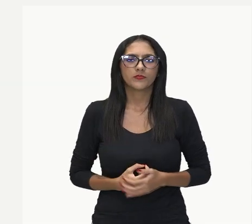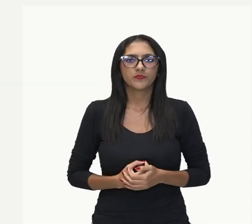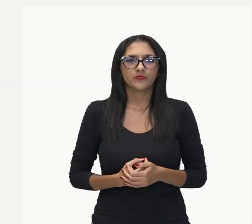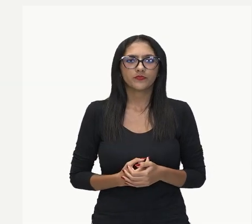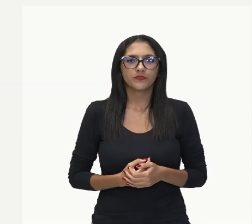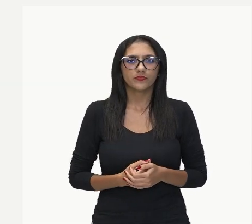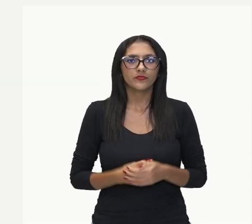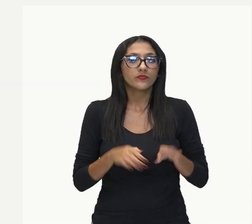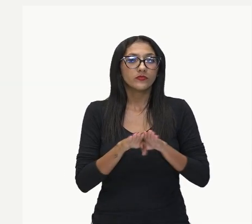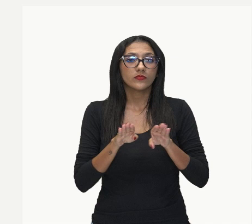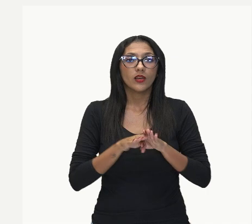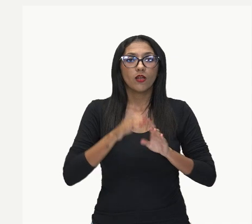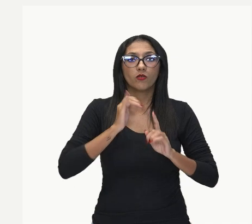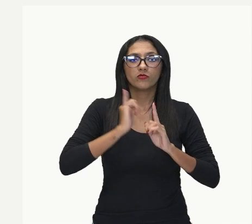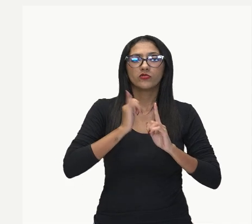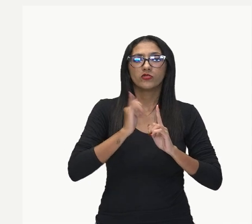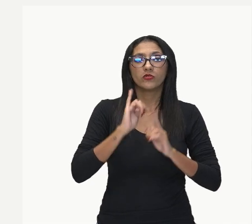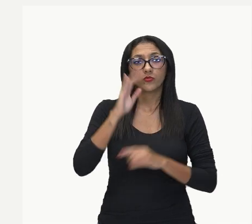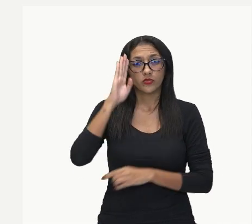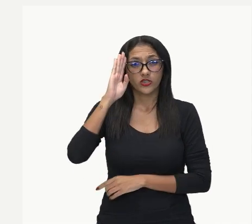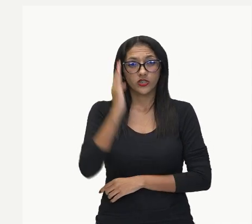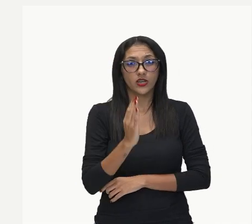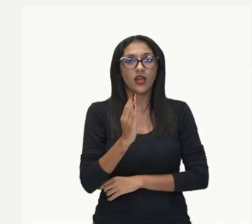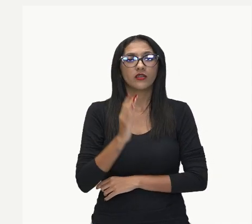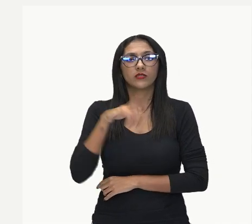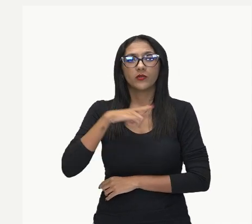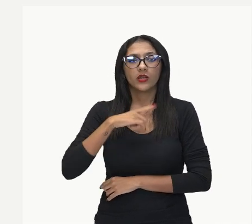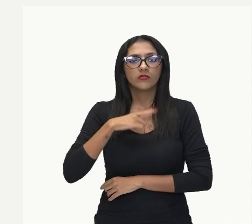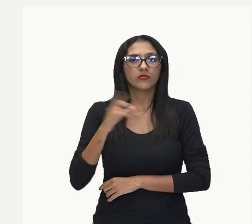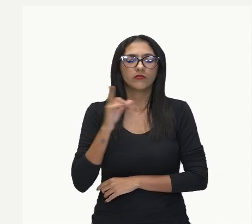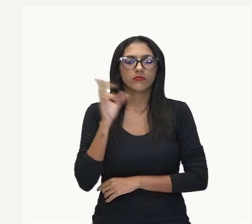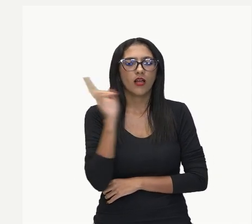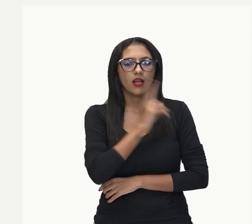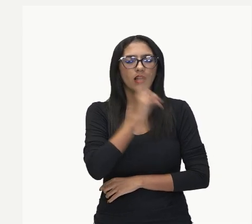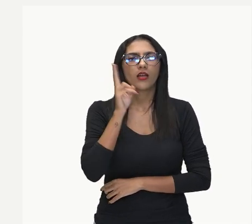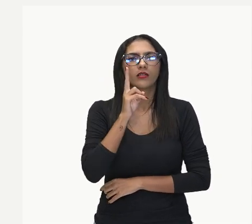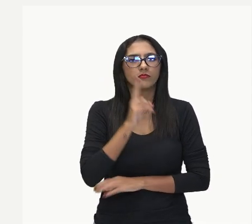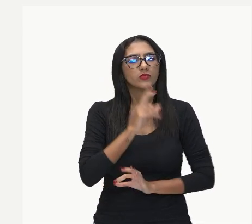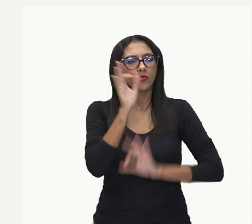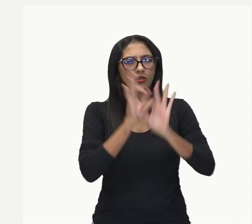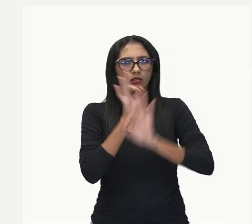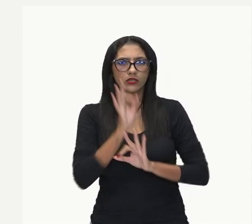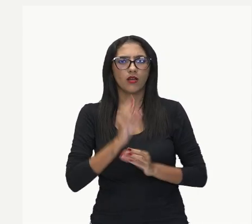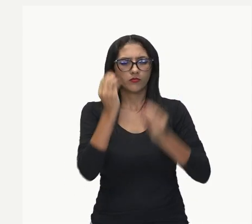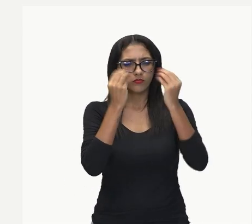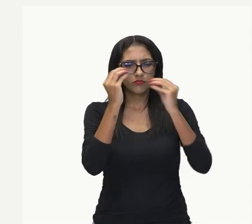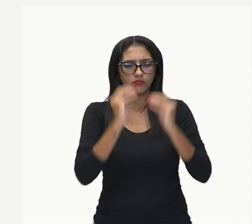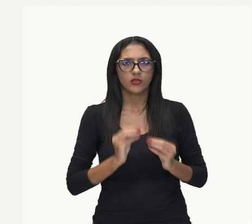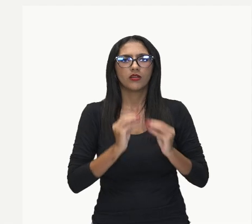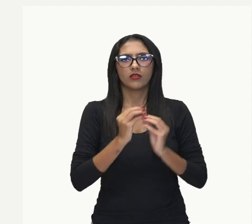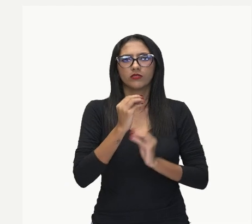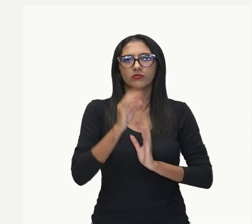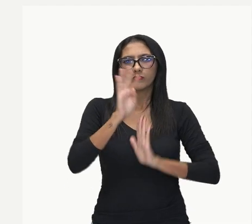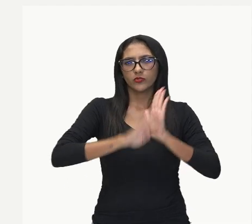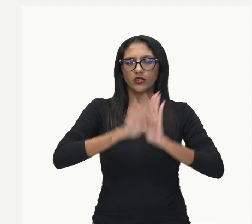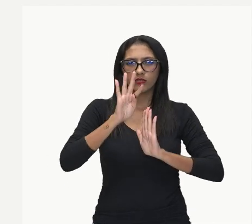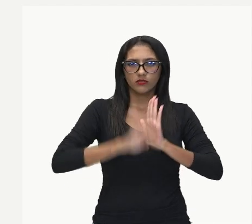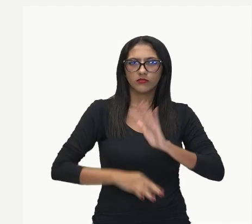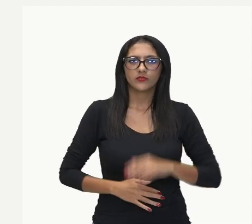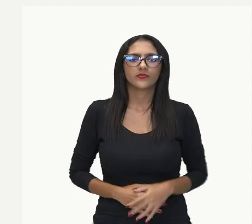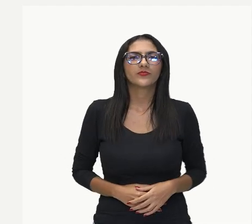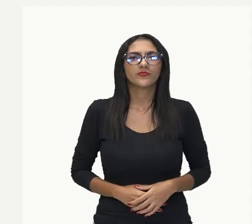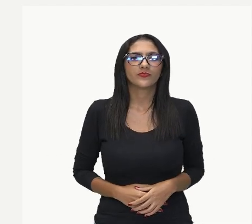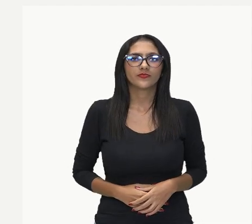direto traz agilidade ao nosso texto, à construção do nosso texto. Ok?